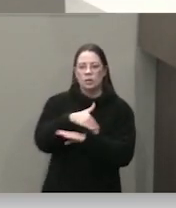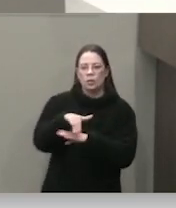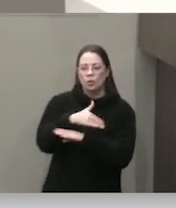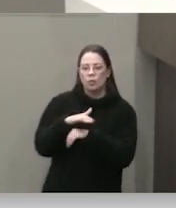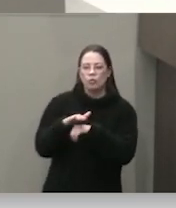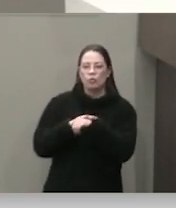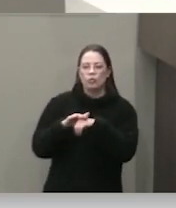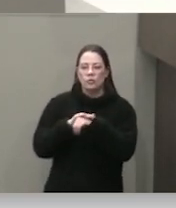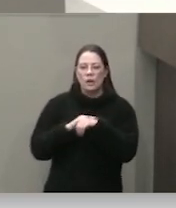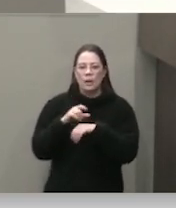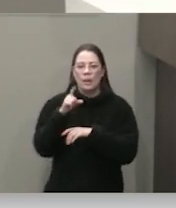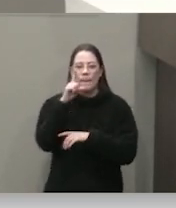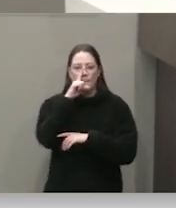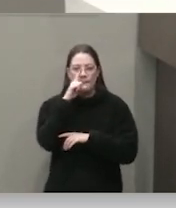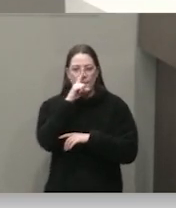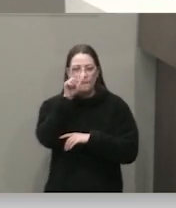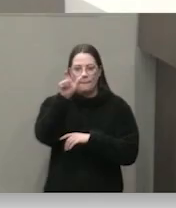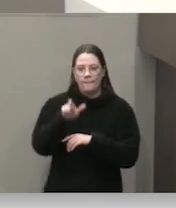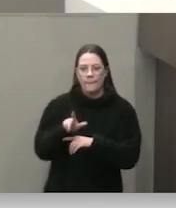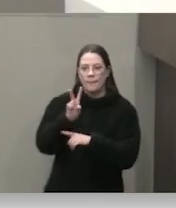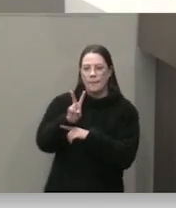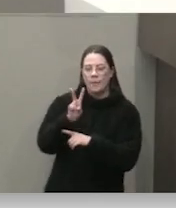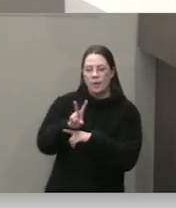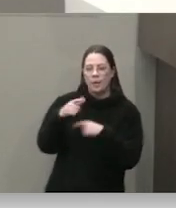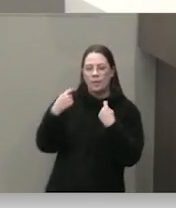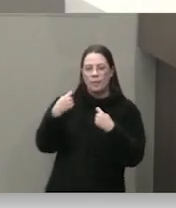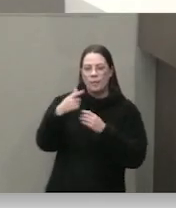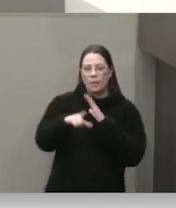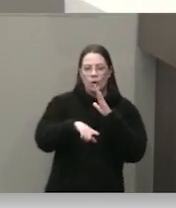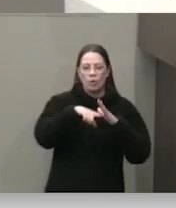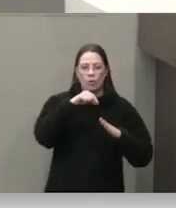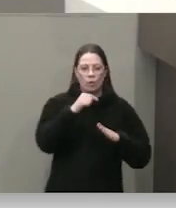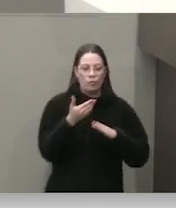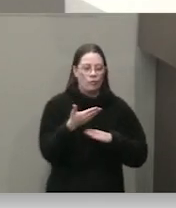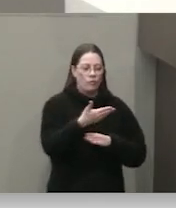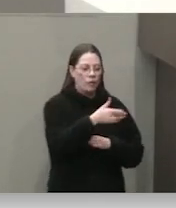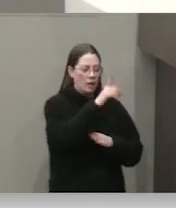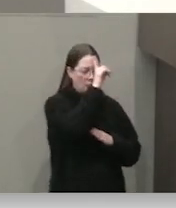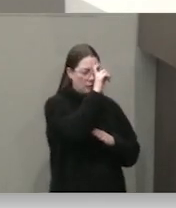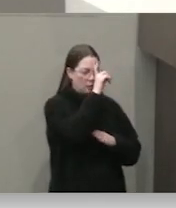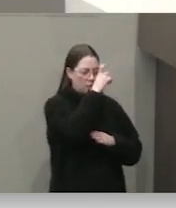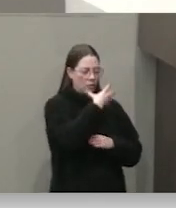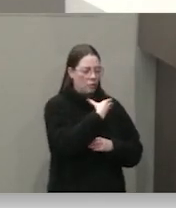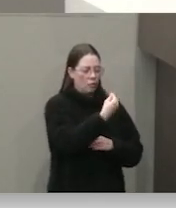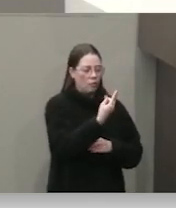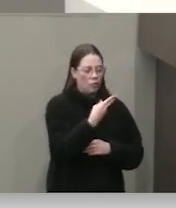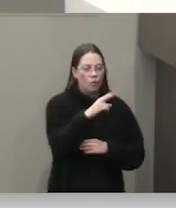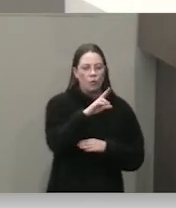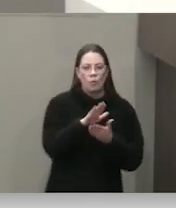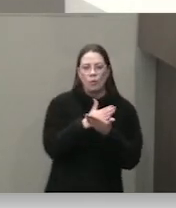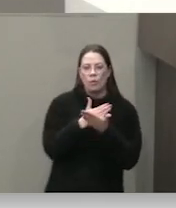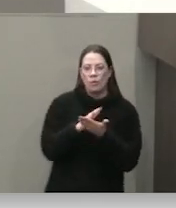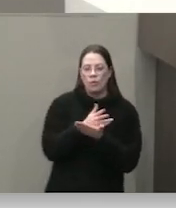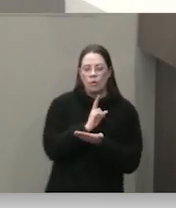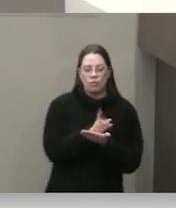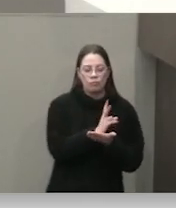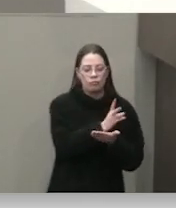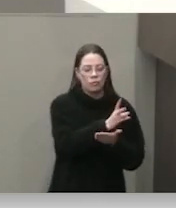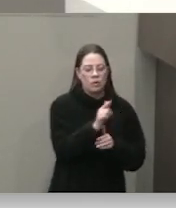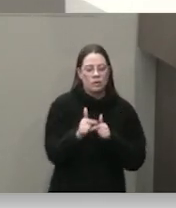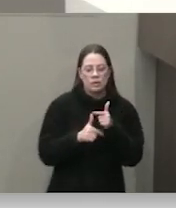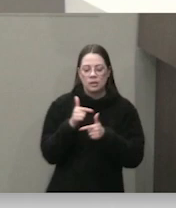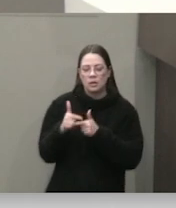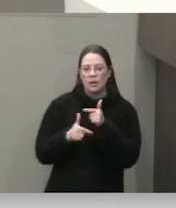conversas com mães, pessoas cuidadoras que precisam escolher entre estar no hospital com o filho ou, muitas vezes, manter o